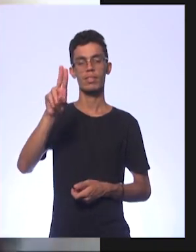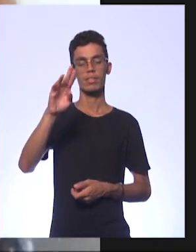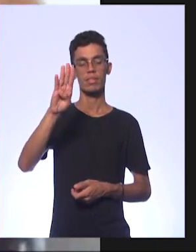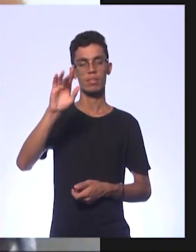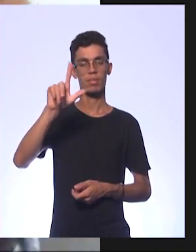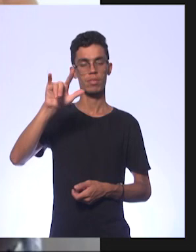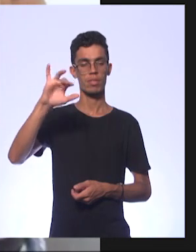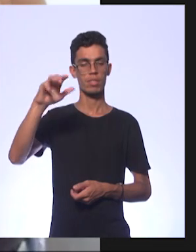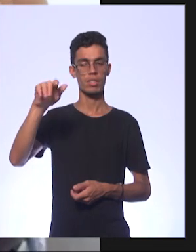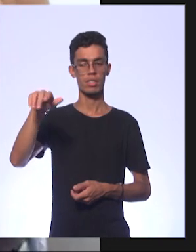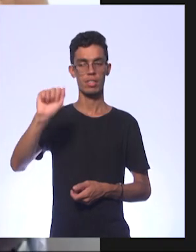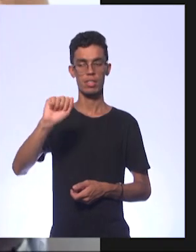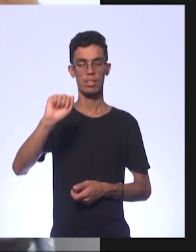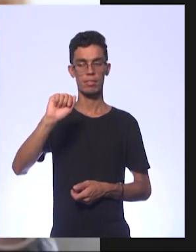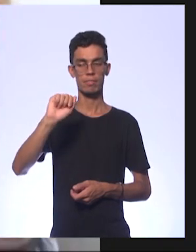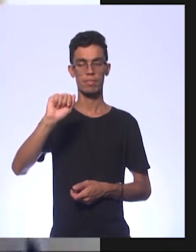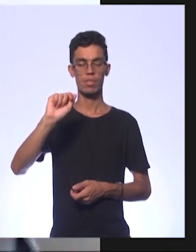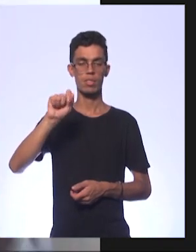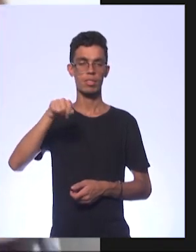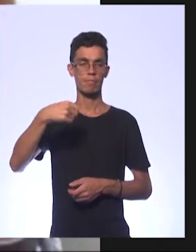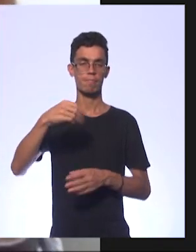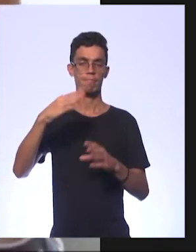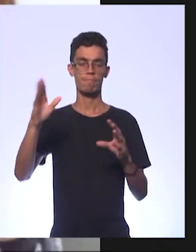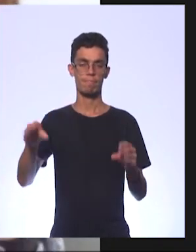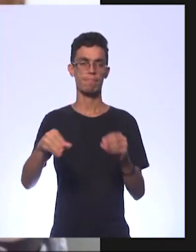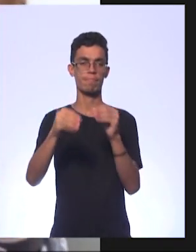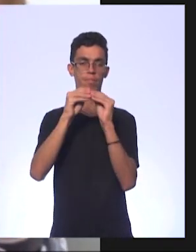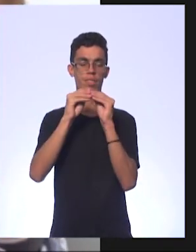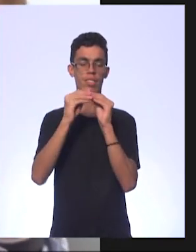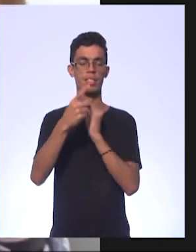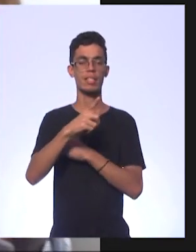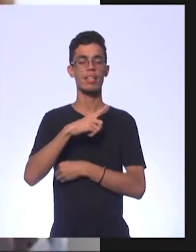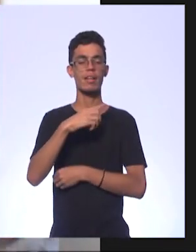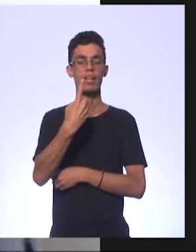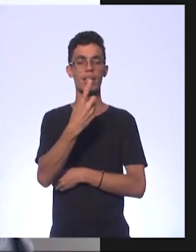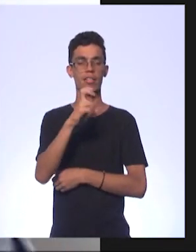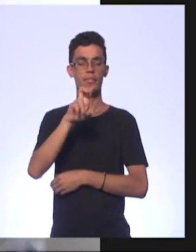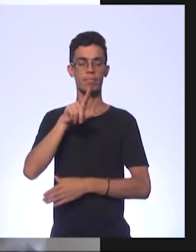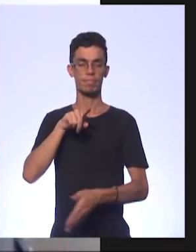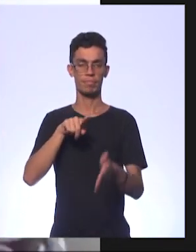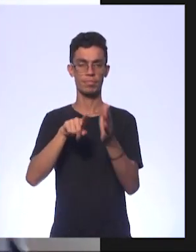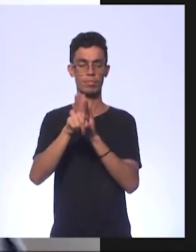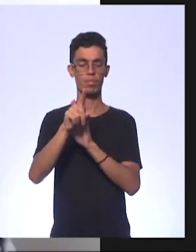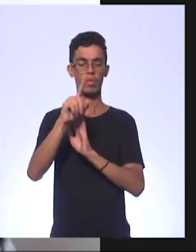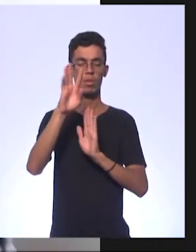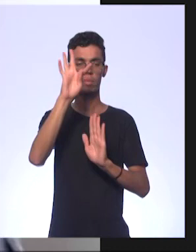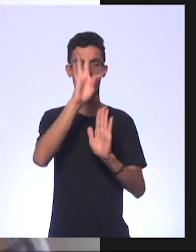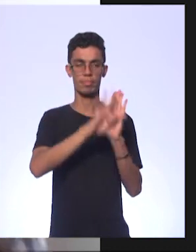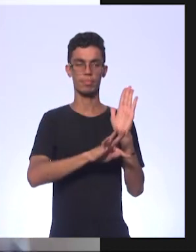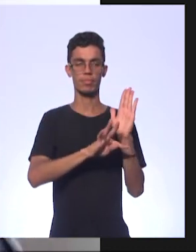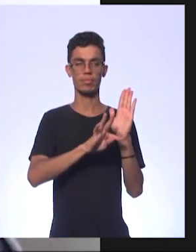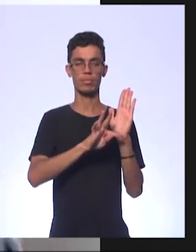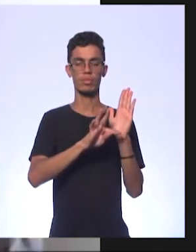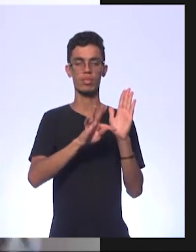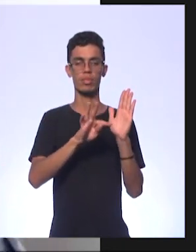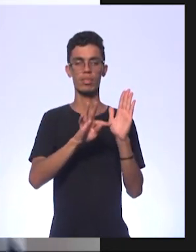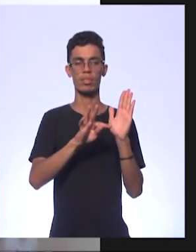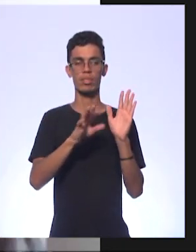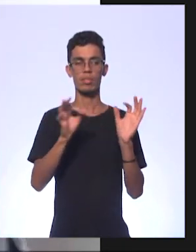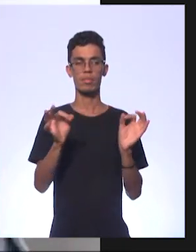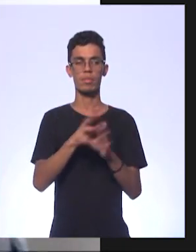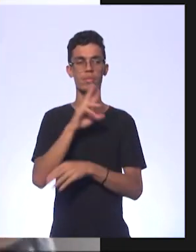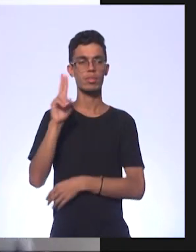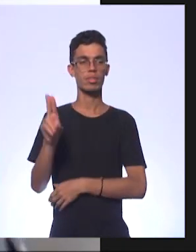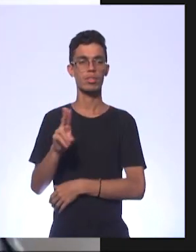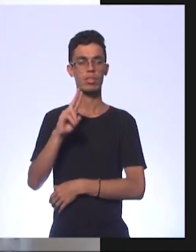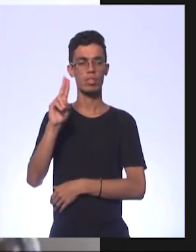por isso que não pode ser feito sozinho. Se eu disse 15 perguntas, um texto para estar pronto para ser